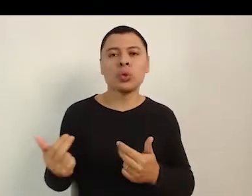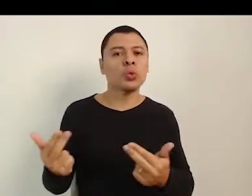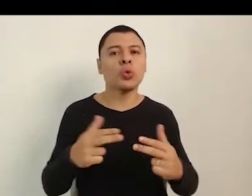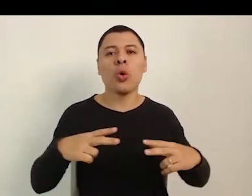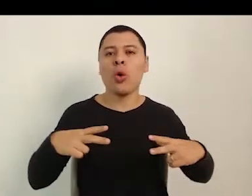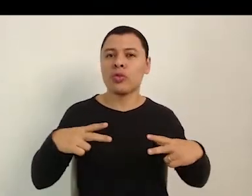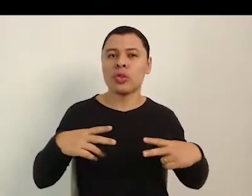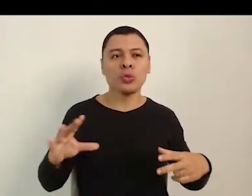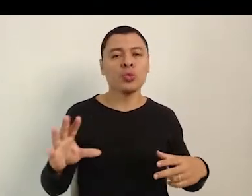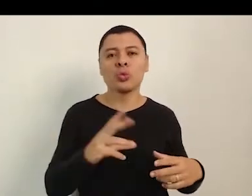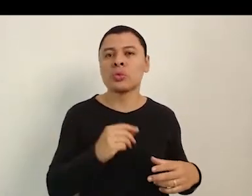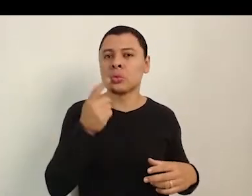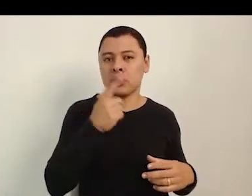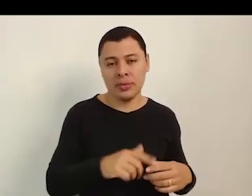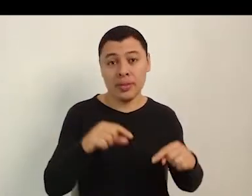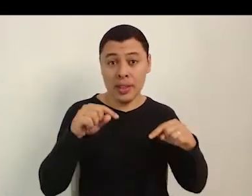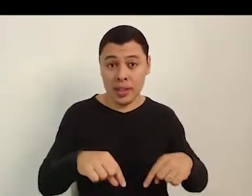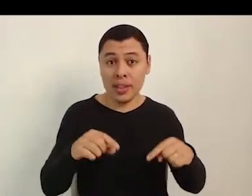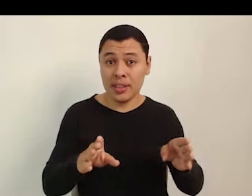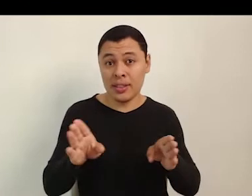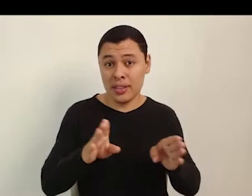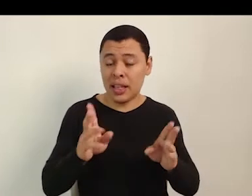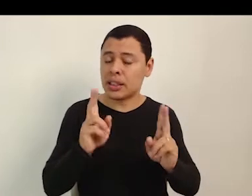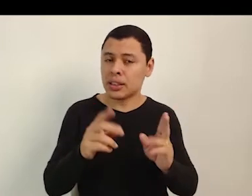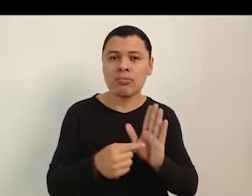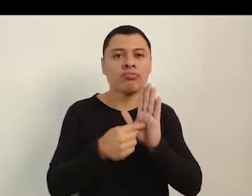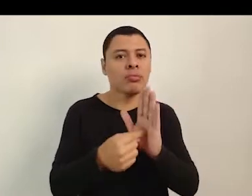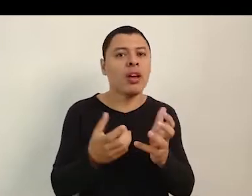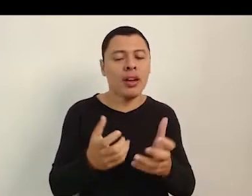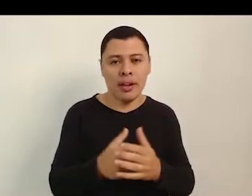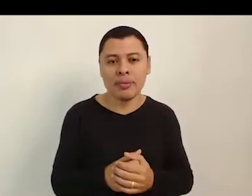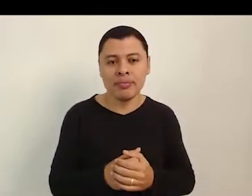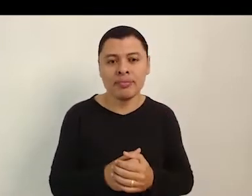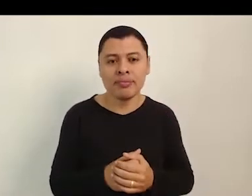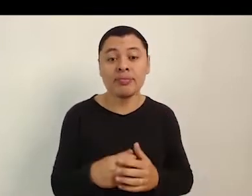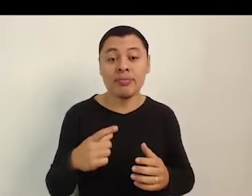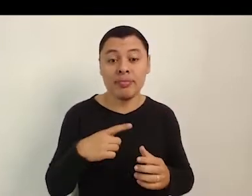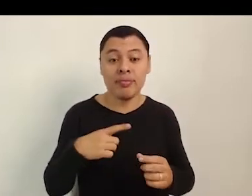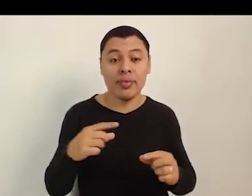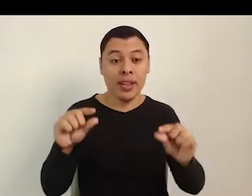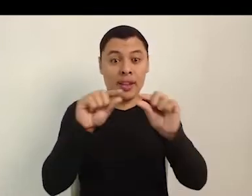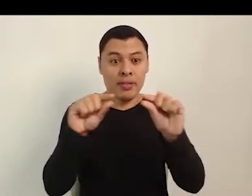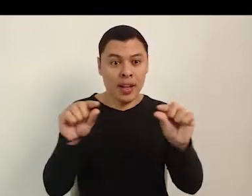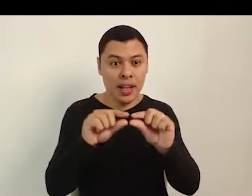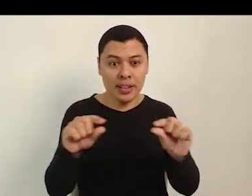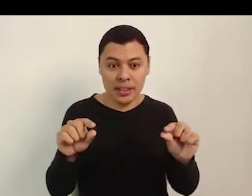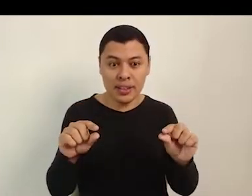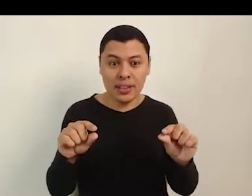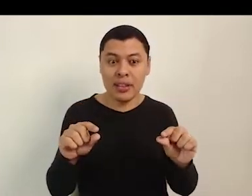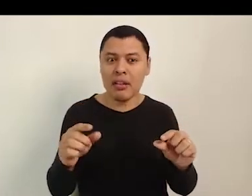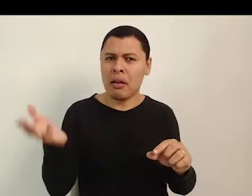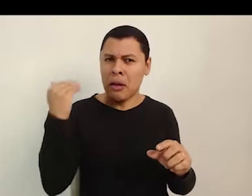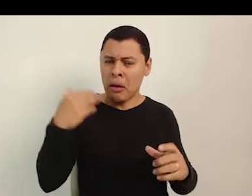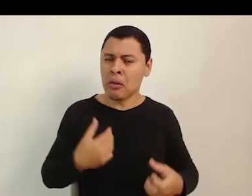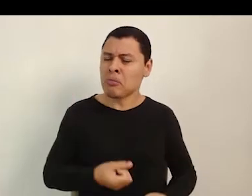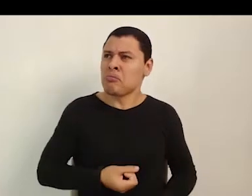gente sempre traz aqui em acessibilidade, né? Como diz a clássica frase que eu escrevi, eu acho que estava muito inspirado quando eu escrevi